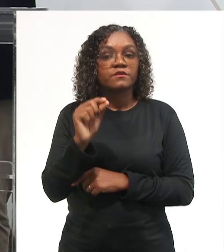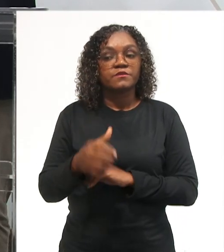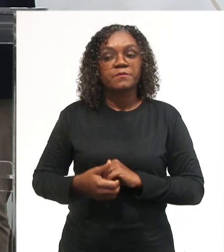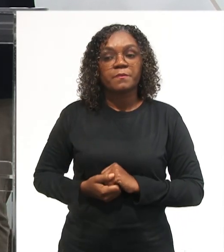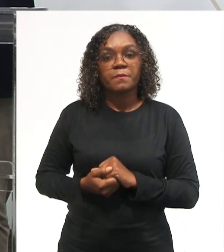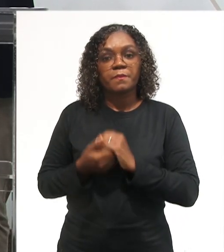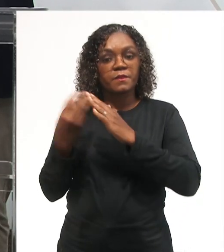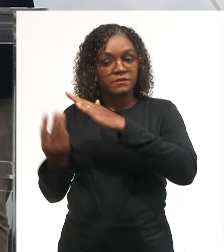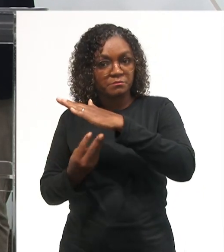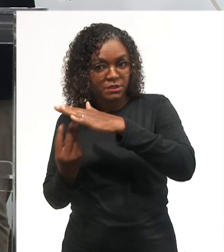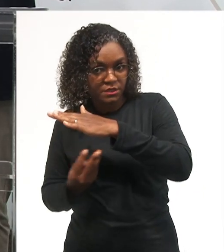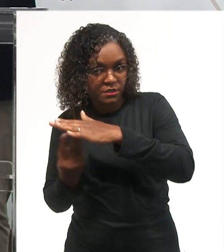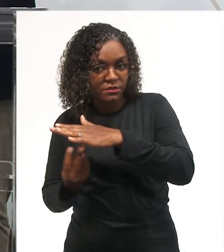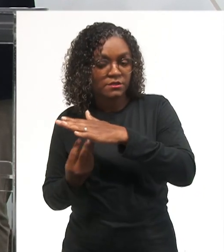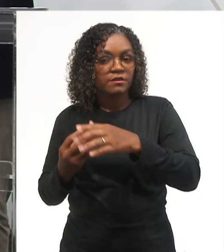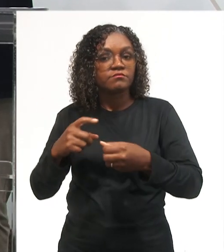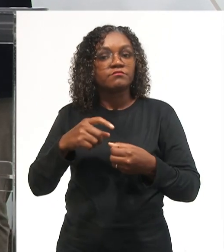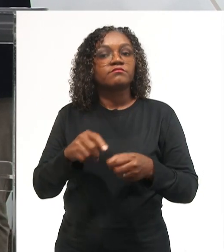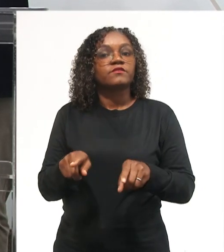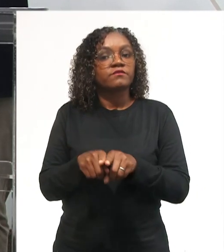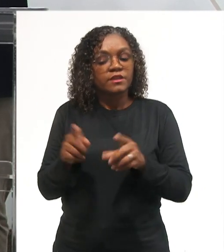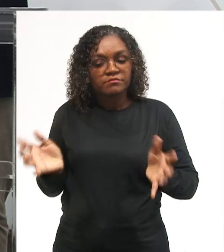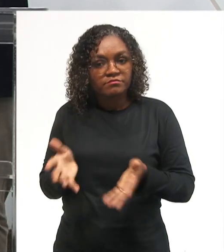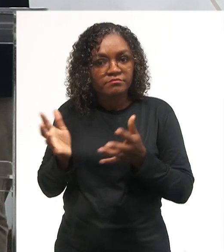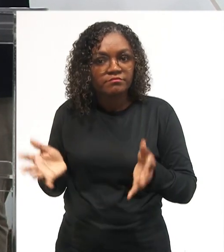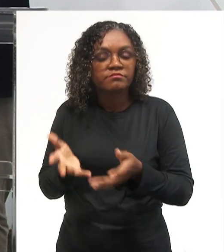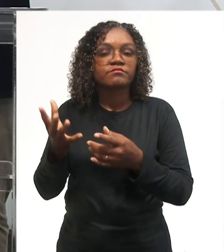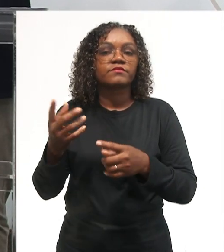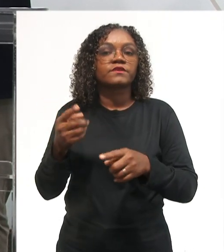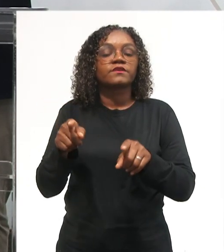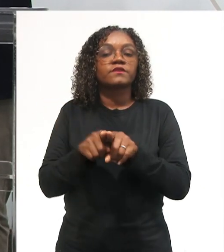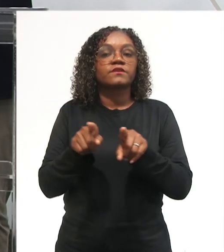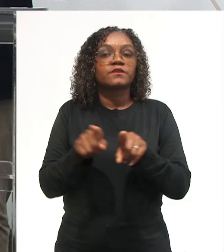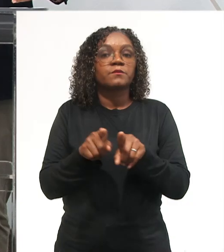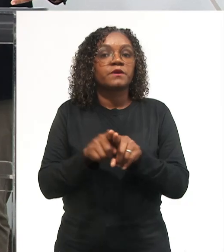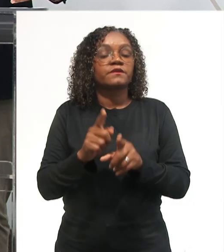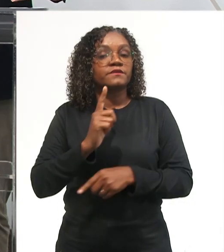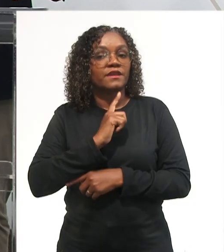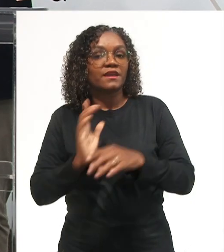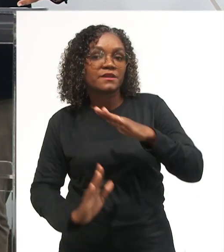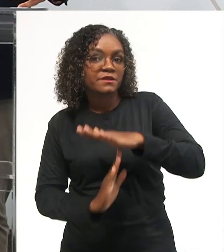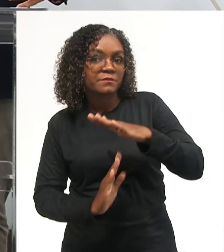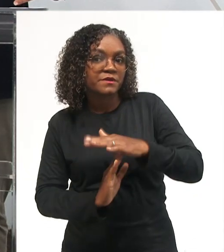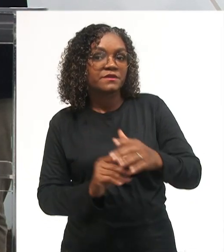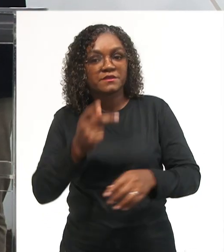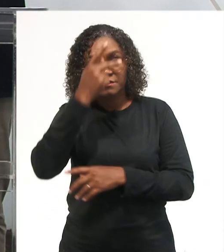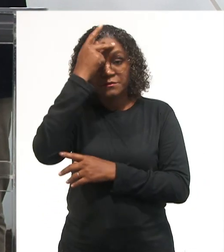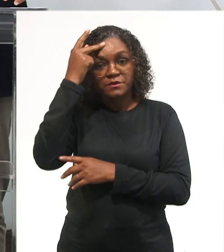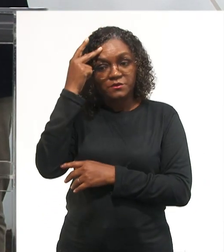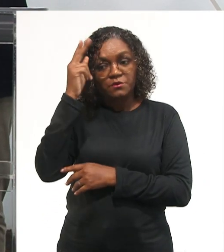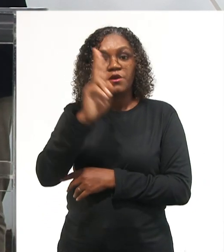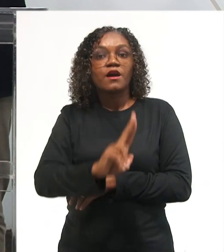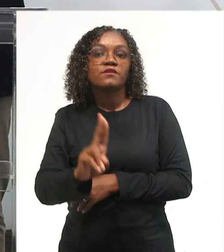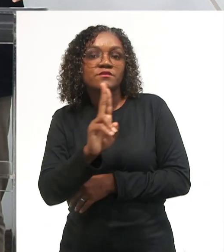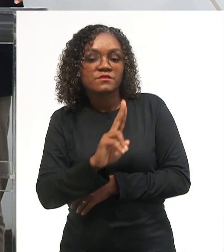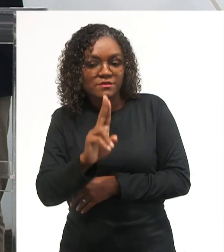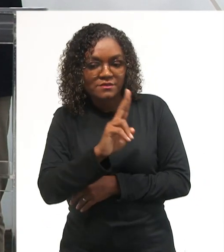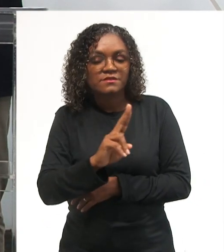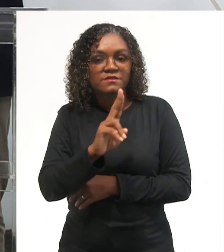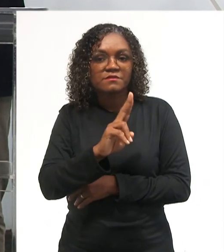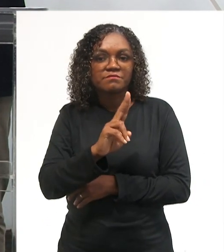essas empresas pudessem existir. Ele também oferece linhas de crédito específicas para que as pessoas adquiram os painéis. Então, as